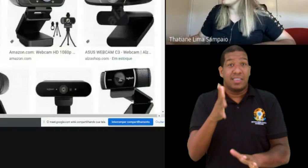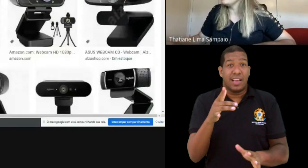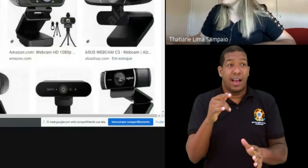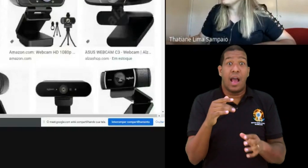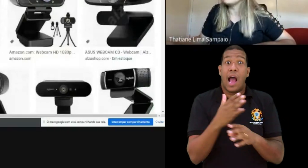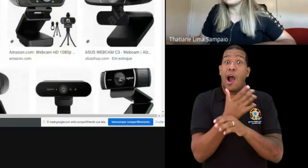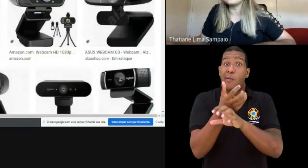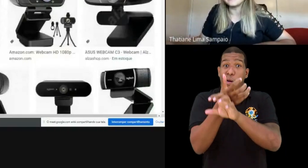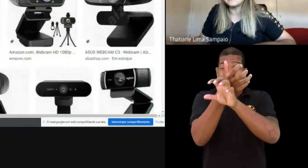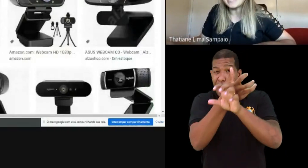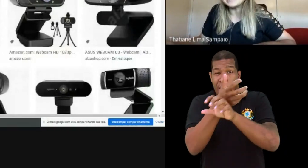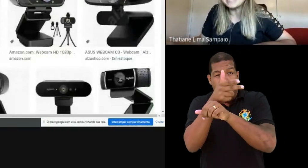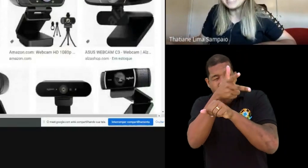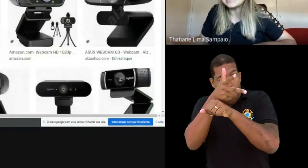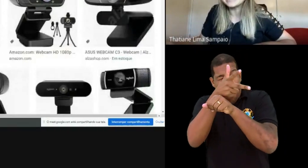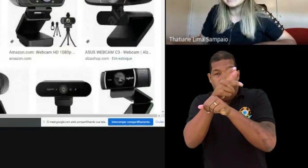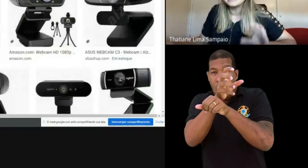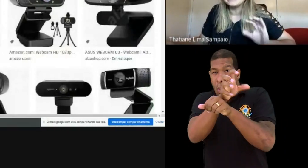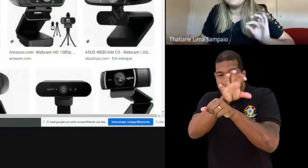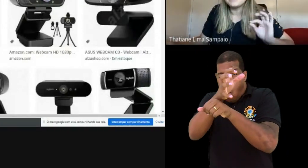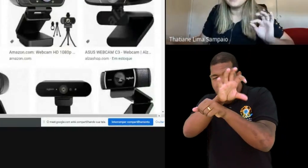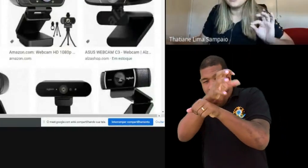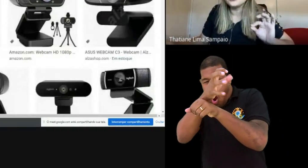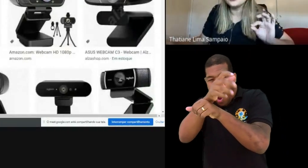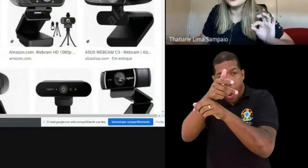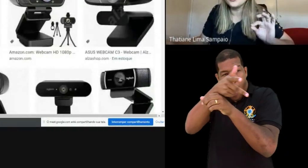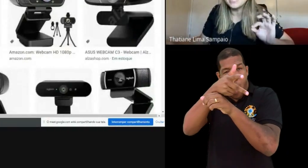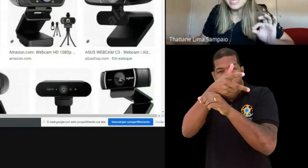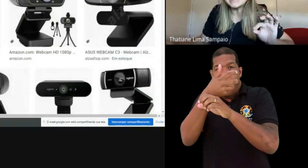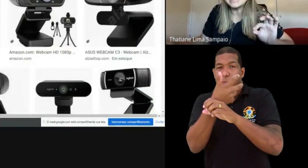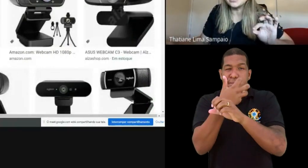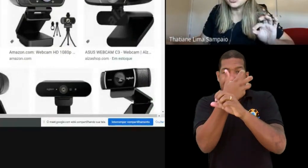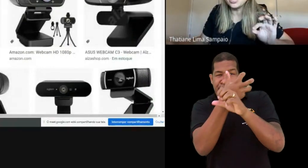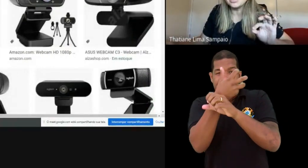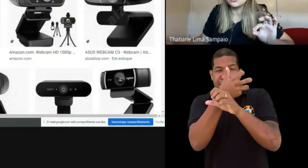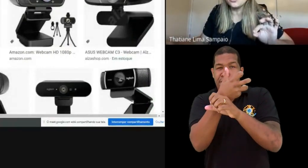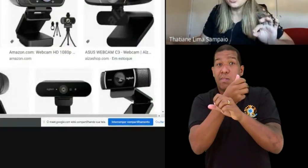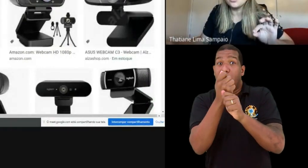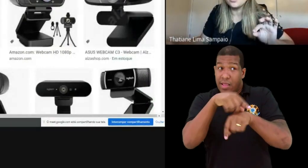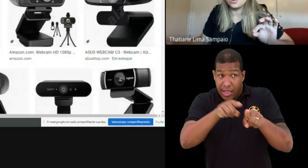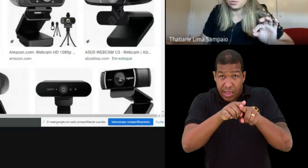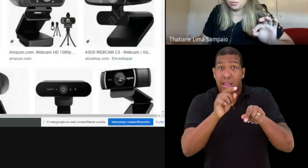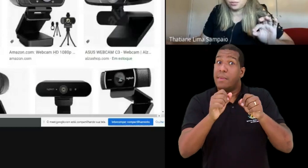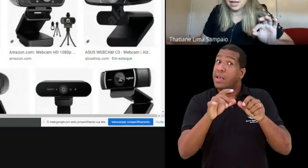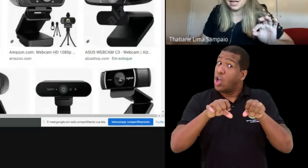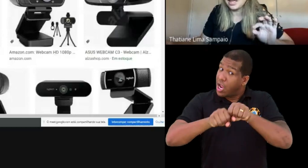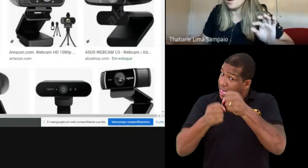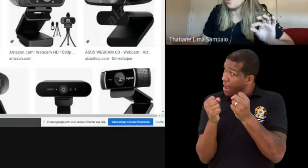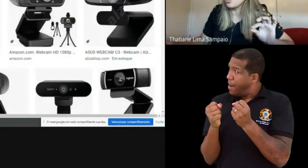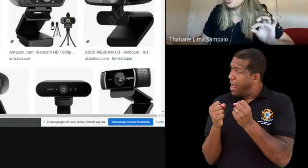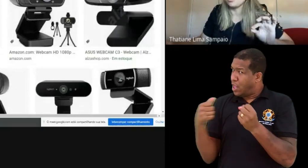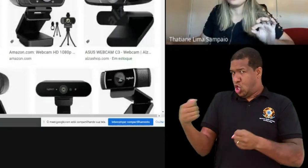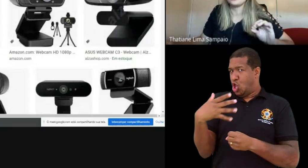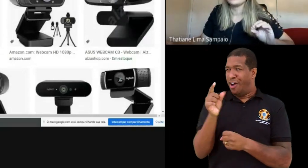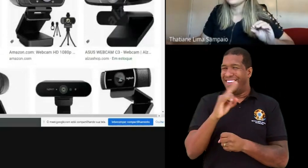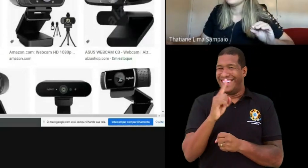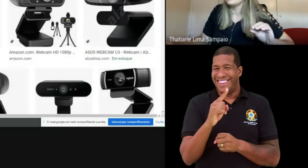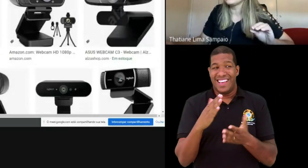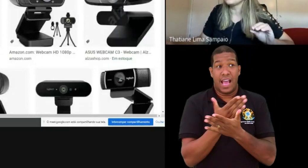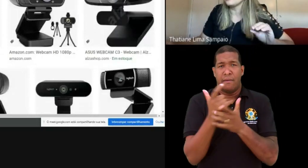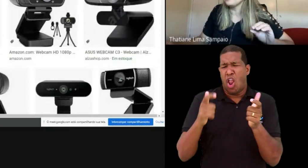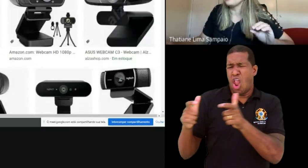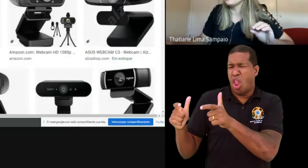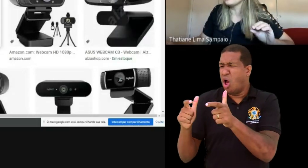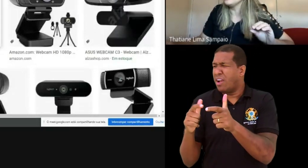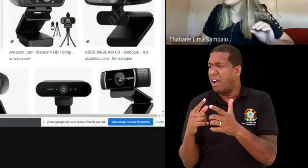as webcams estragadas, ir para a loja de sucata de eletrônico, tá? É ótimo. Tem